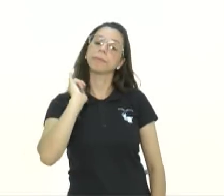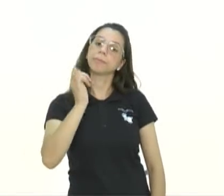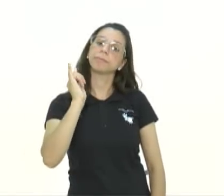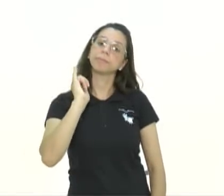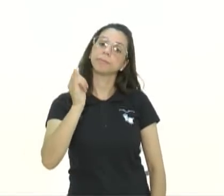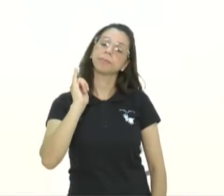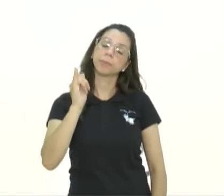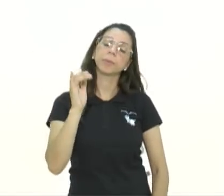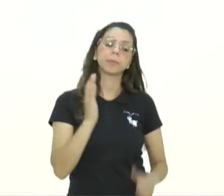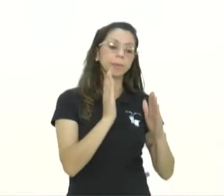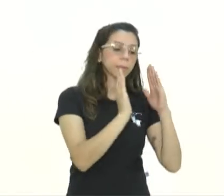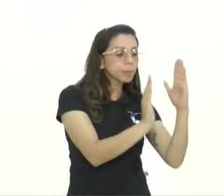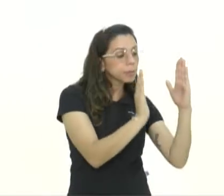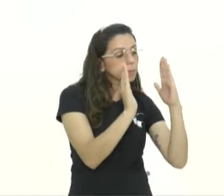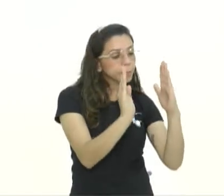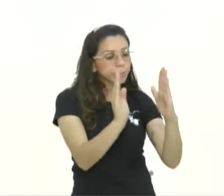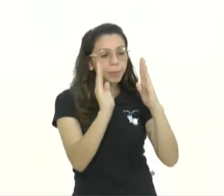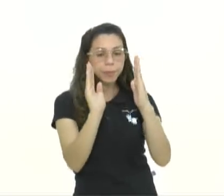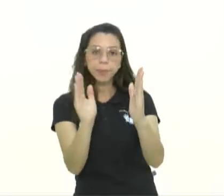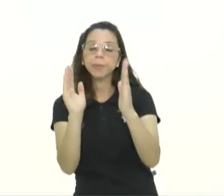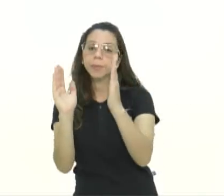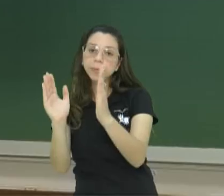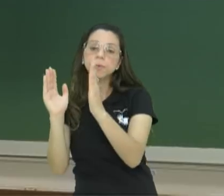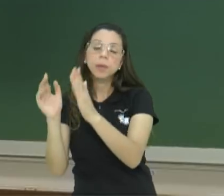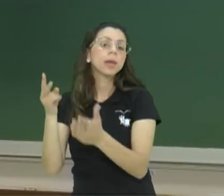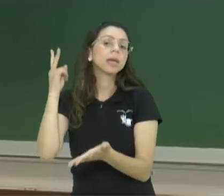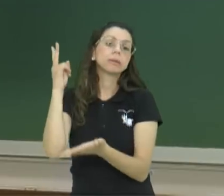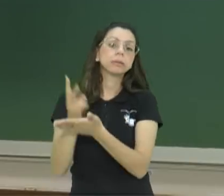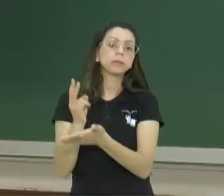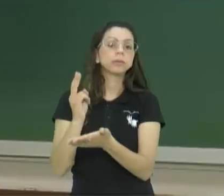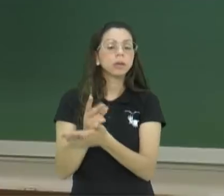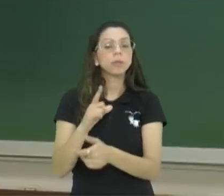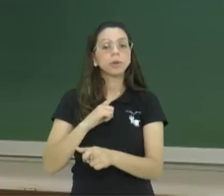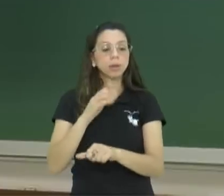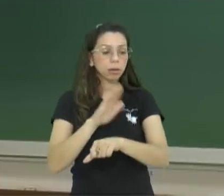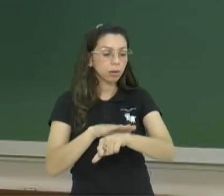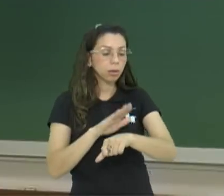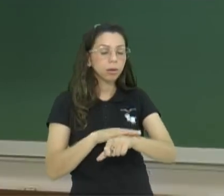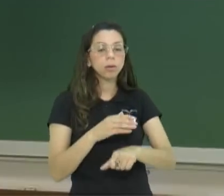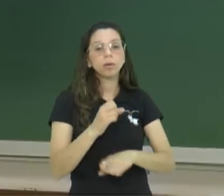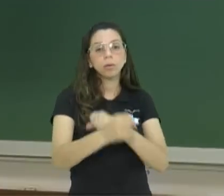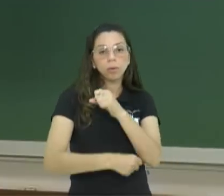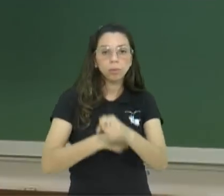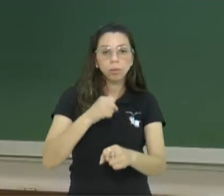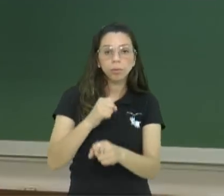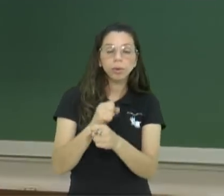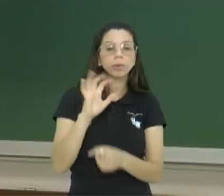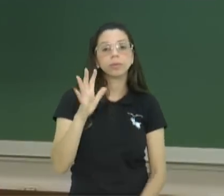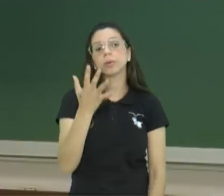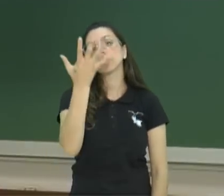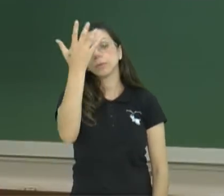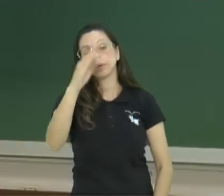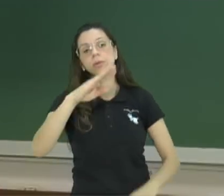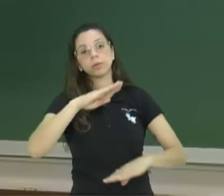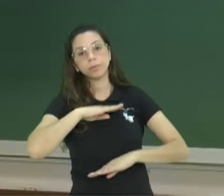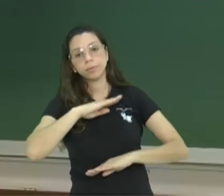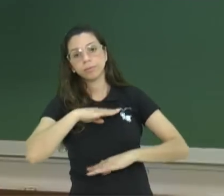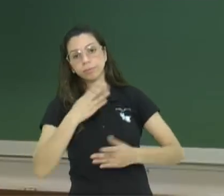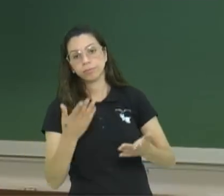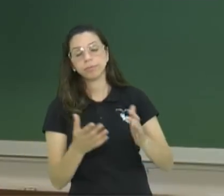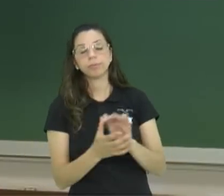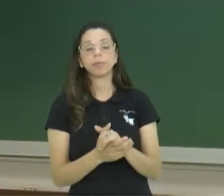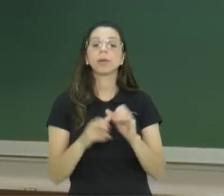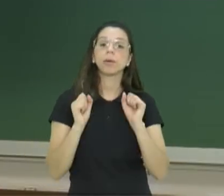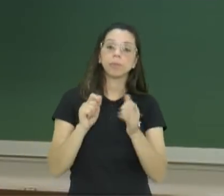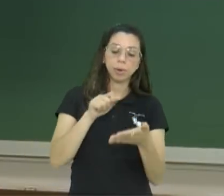maneira cronológica, ou seja, sempre vai ter o tempo, o ano em que aconteceu aquele fato. E pode ser